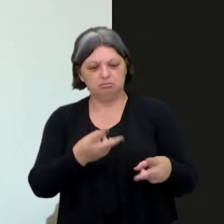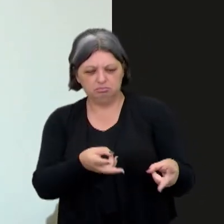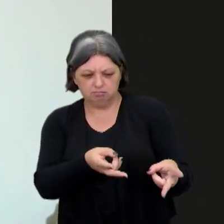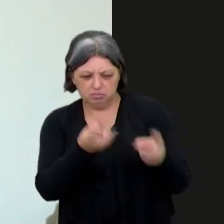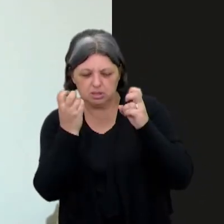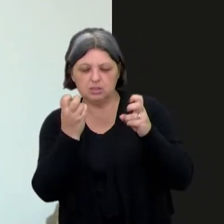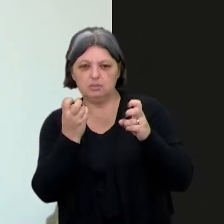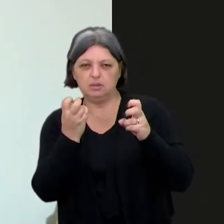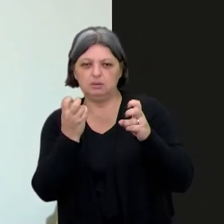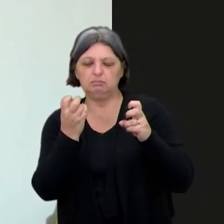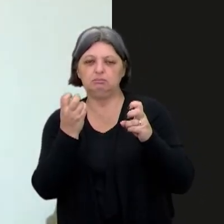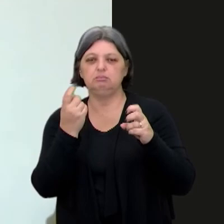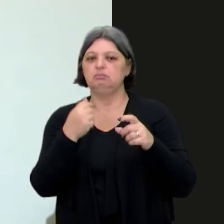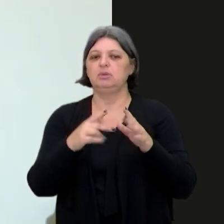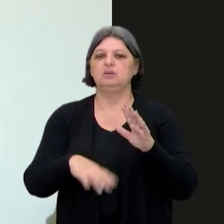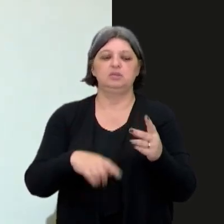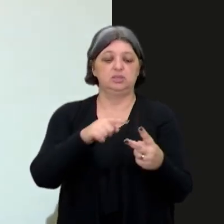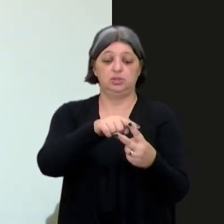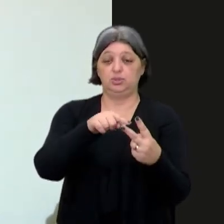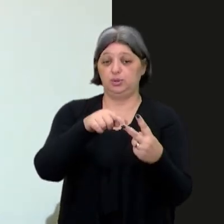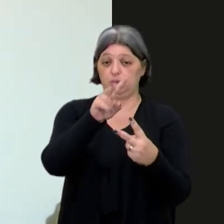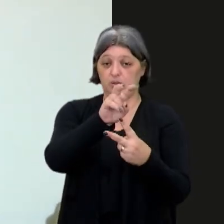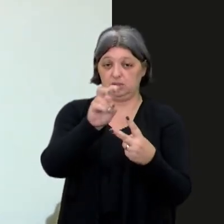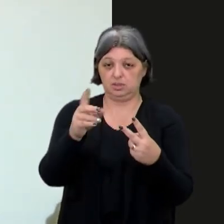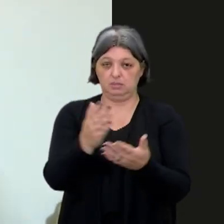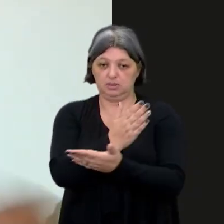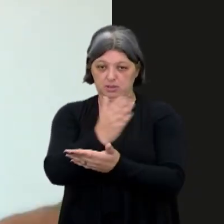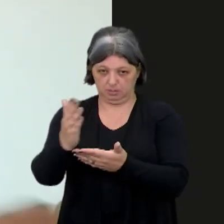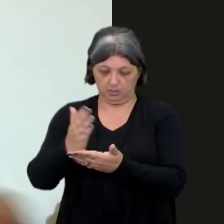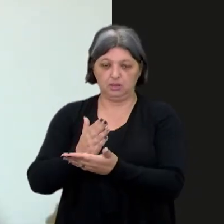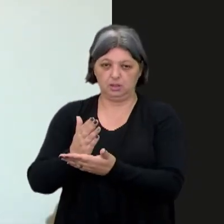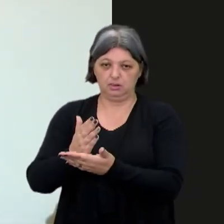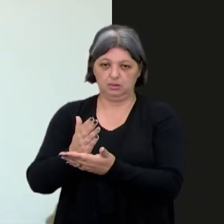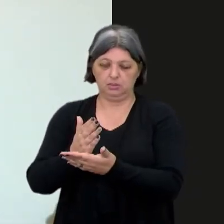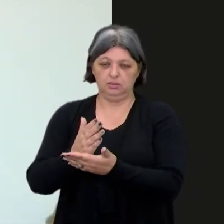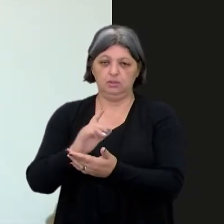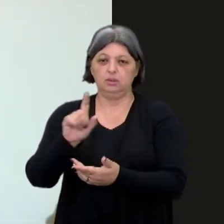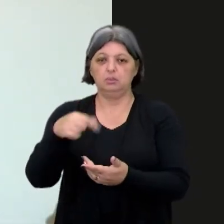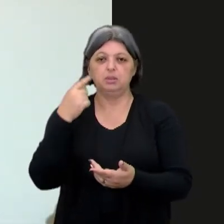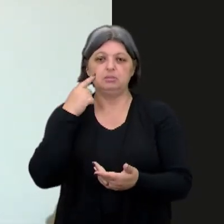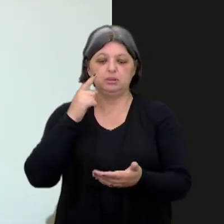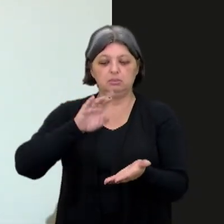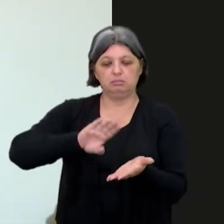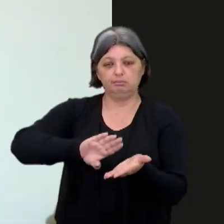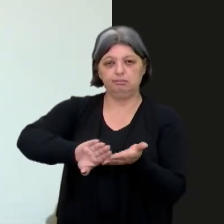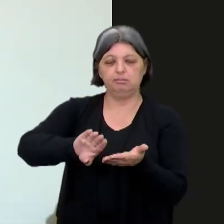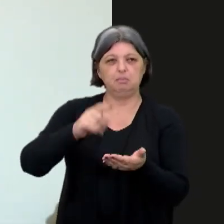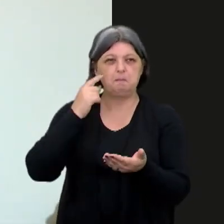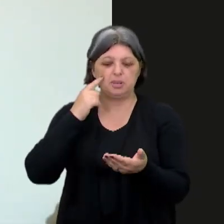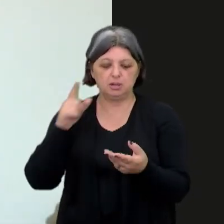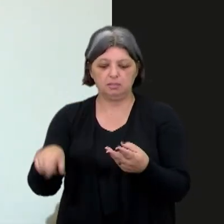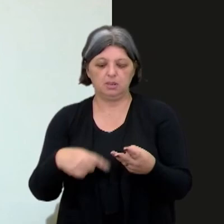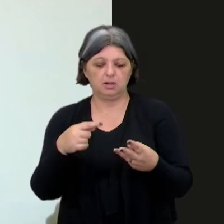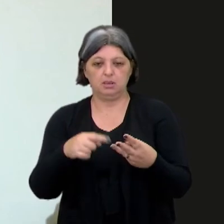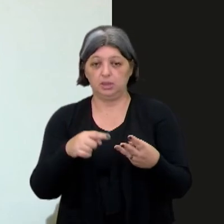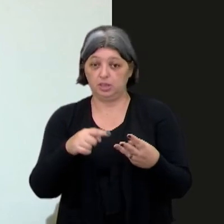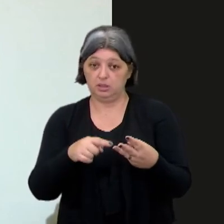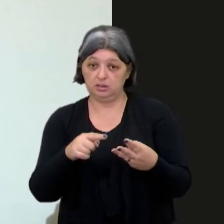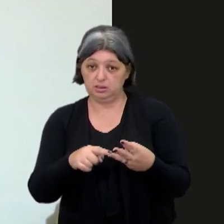que pegar, muitas vezes, dois assuntos separados e tirar um terceiro daquilo ali,